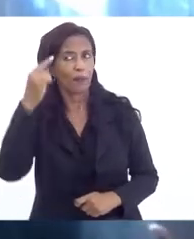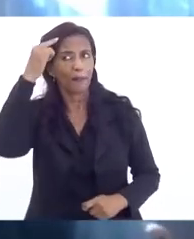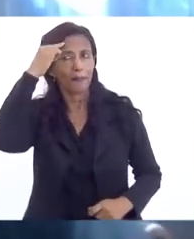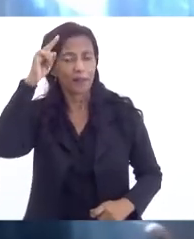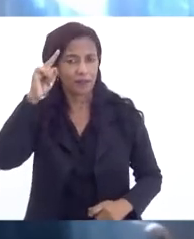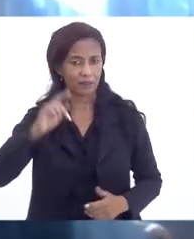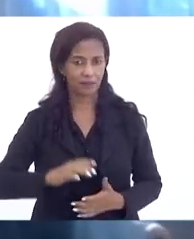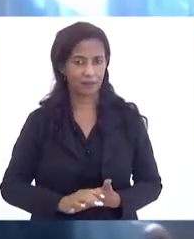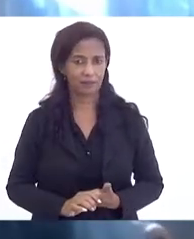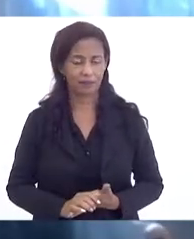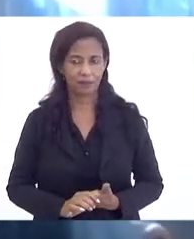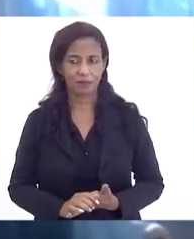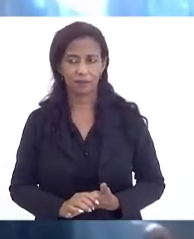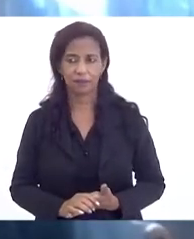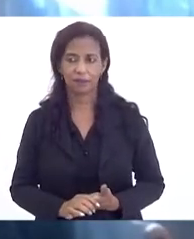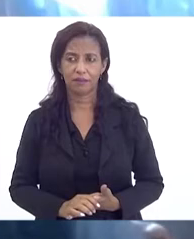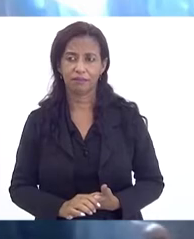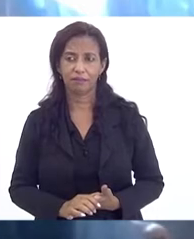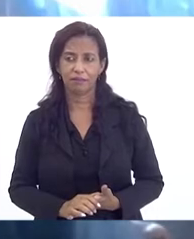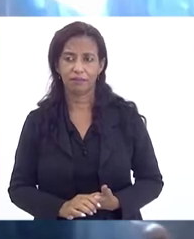pensar o seguinte.